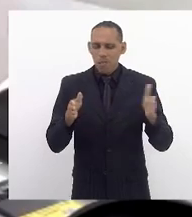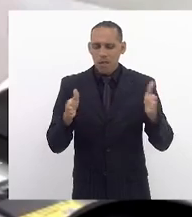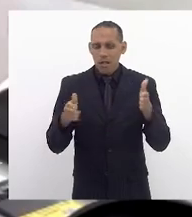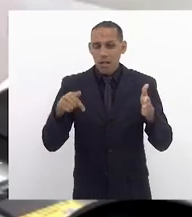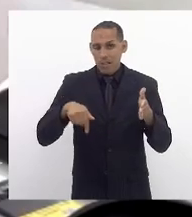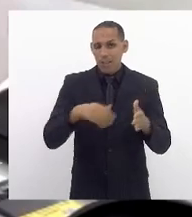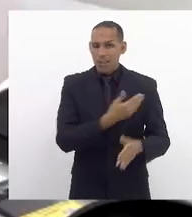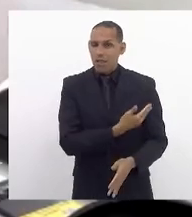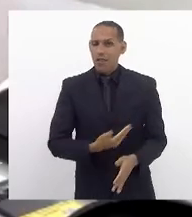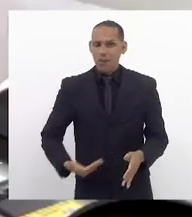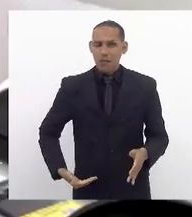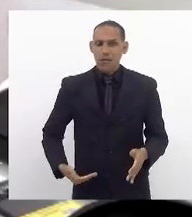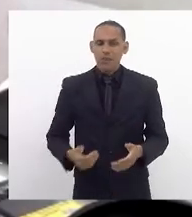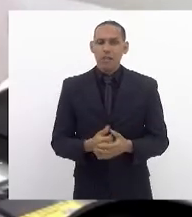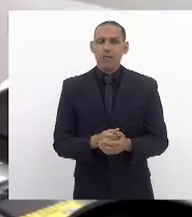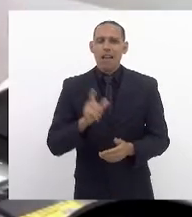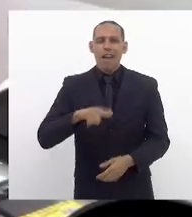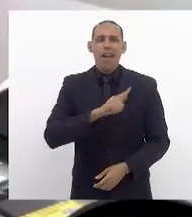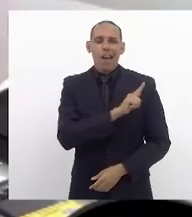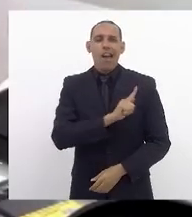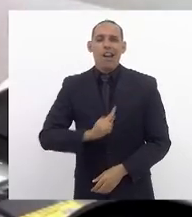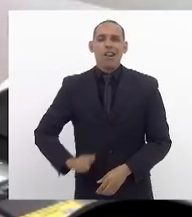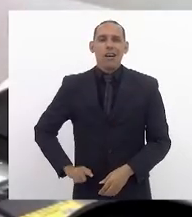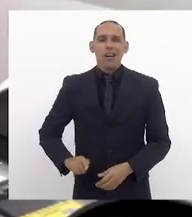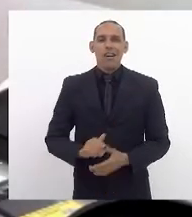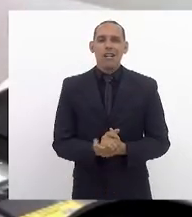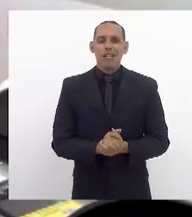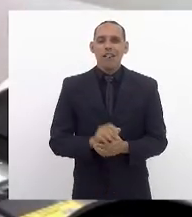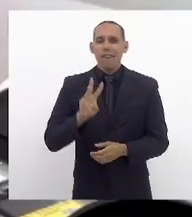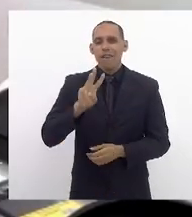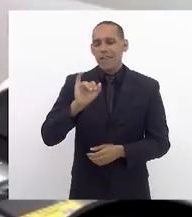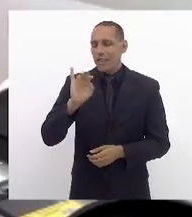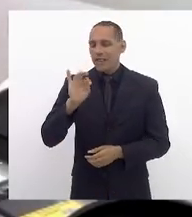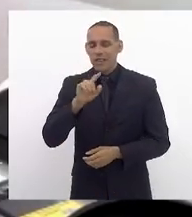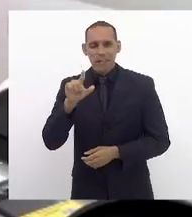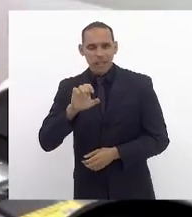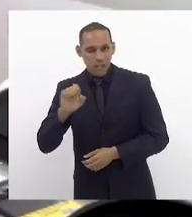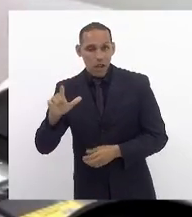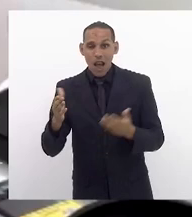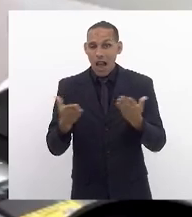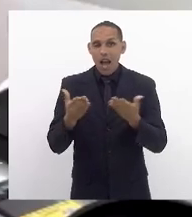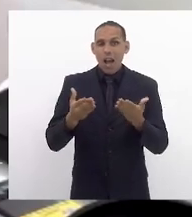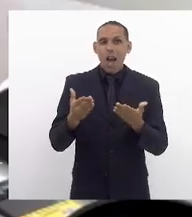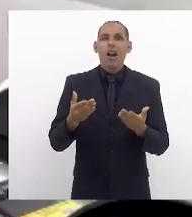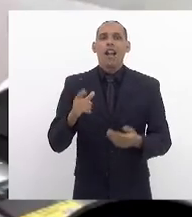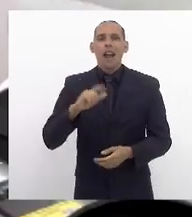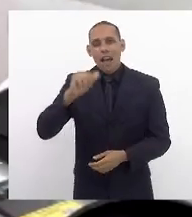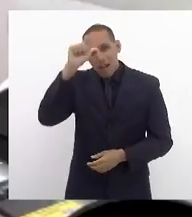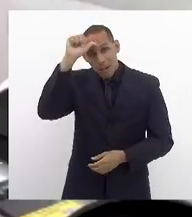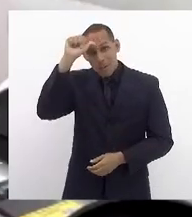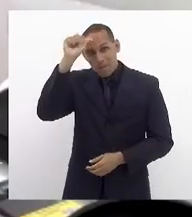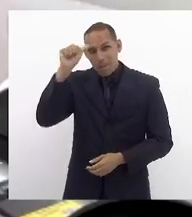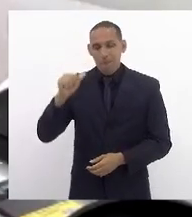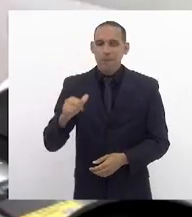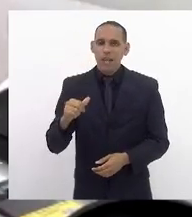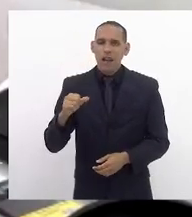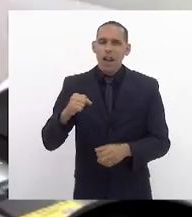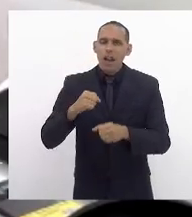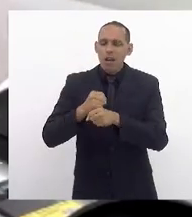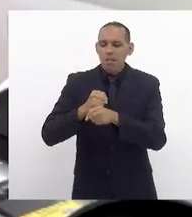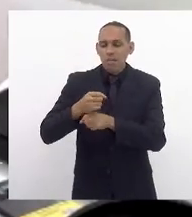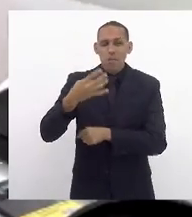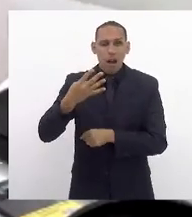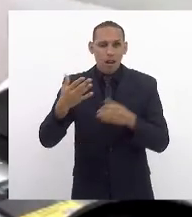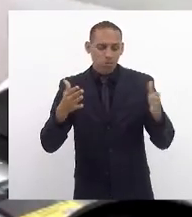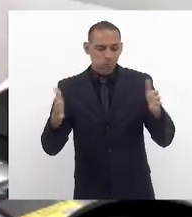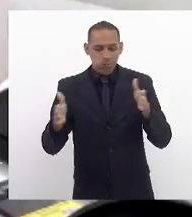governo que foi eleito com o governador Witzel e agora com o governador Cláudio Castro, e há 4 anos praticamente